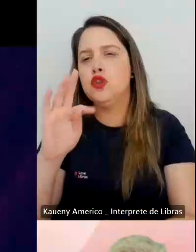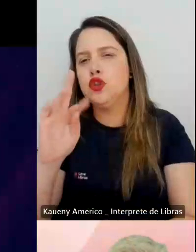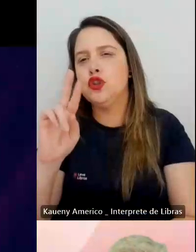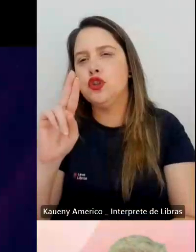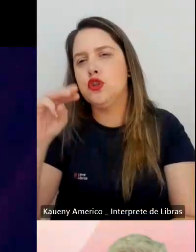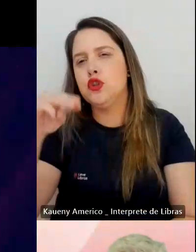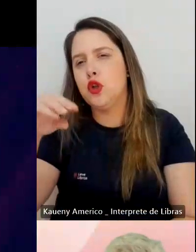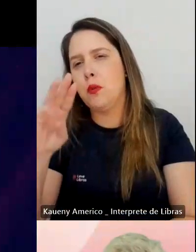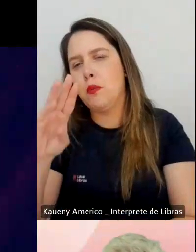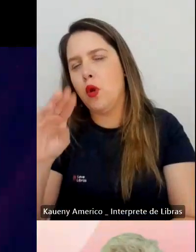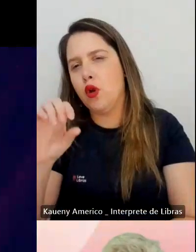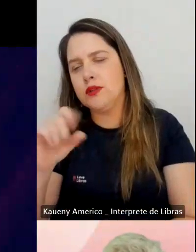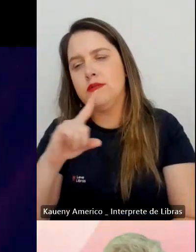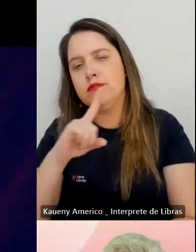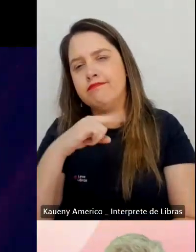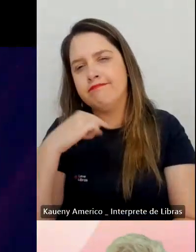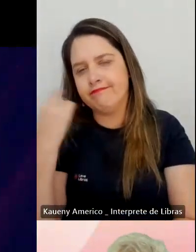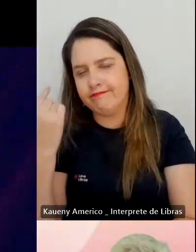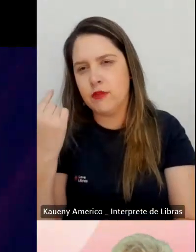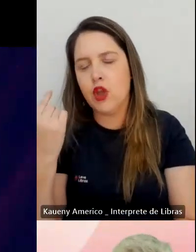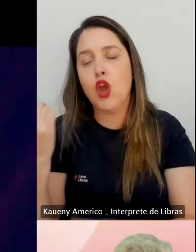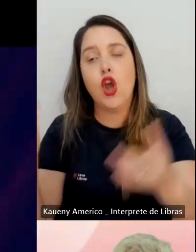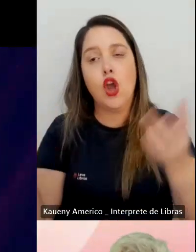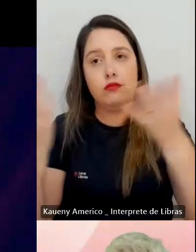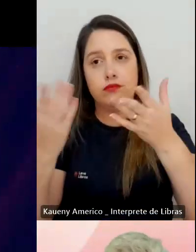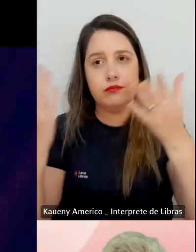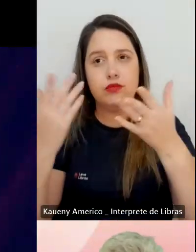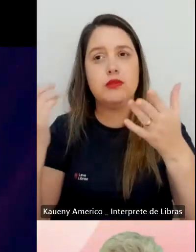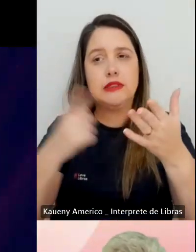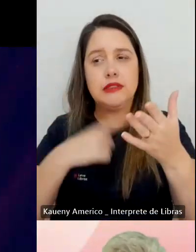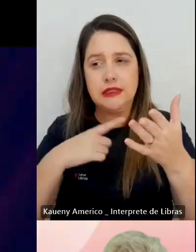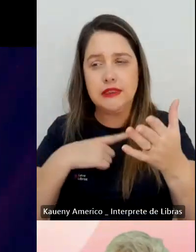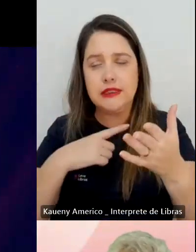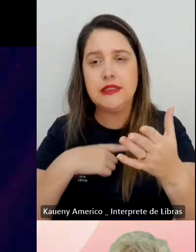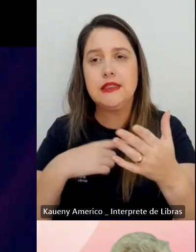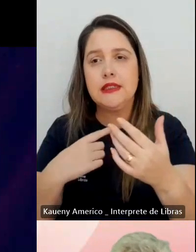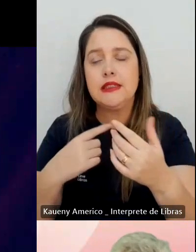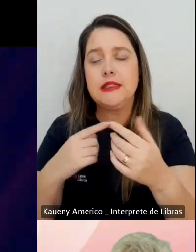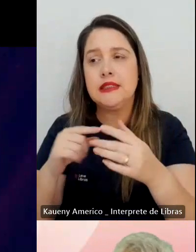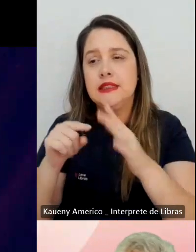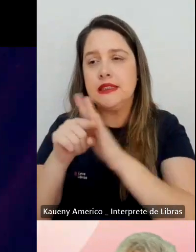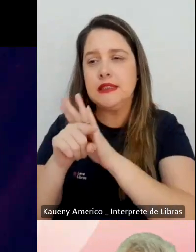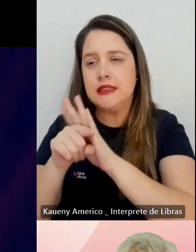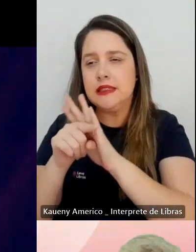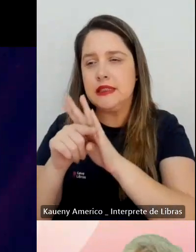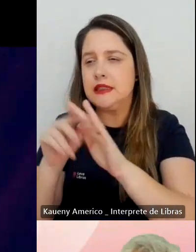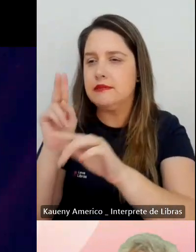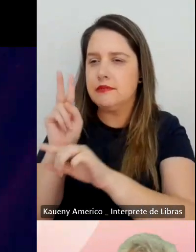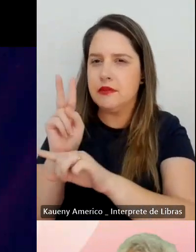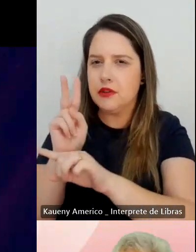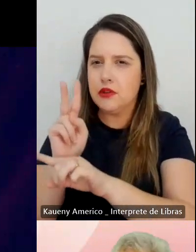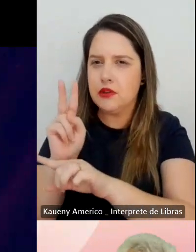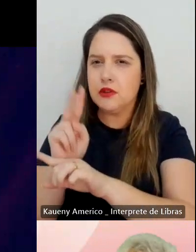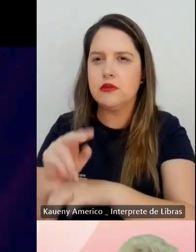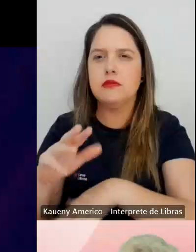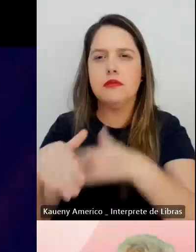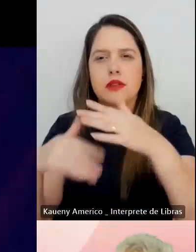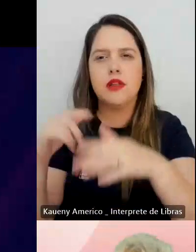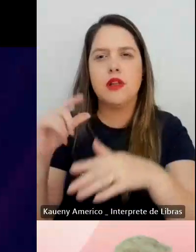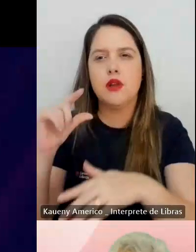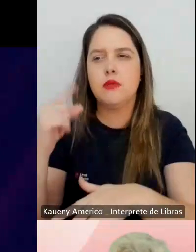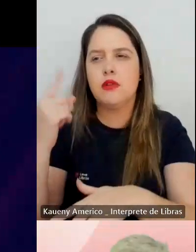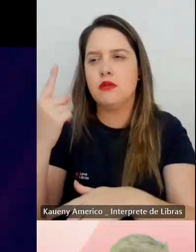óbito. Então, hoje a gente tem a densitometria também como um exame preventivo, pelo menos uma vez a cada 2 anos